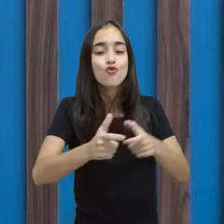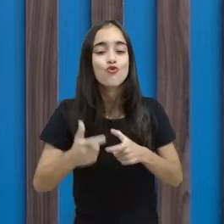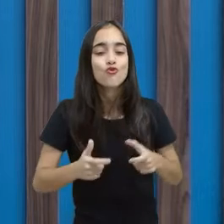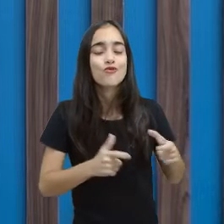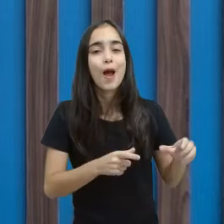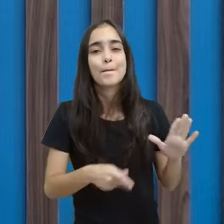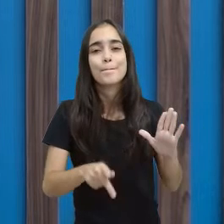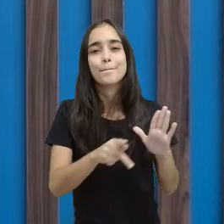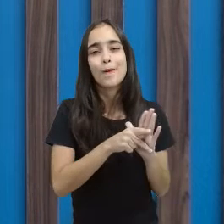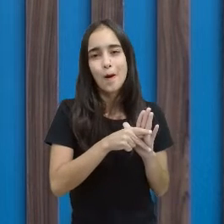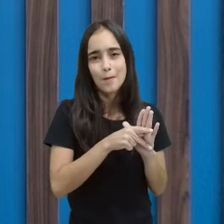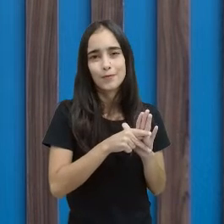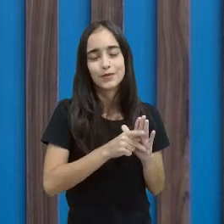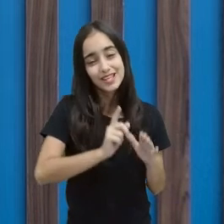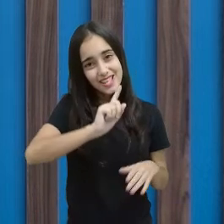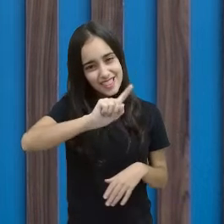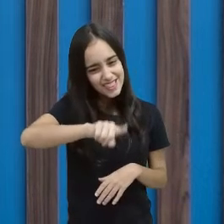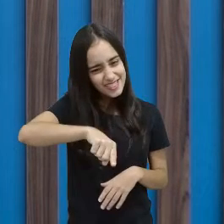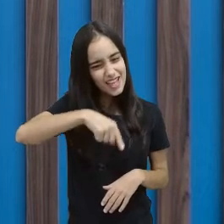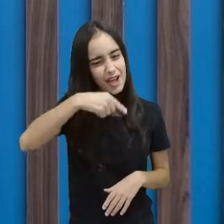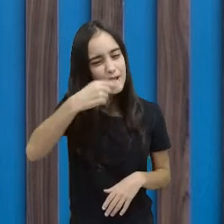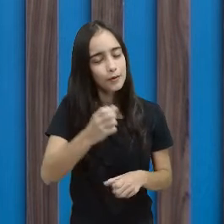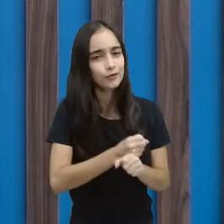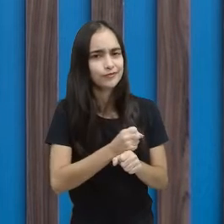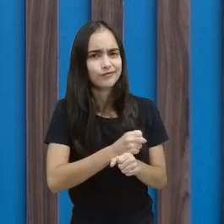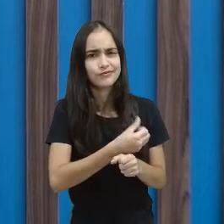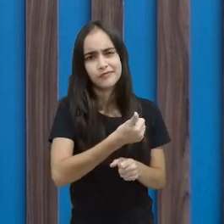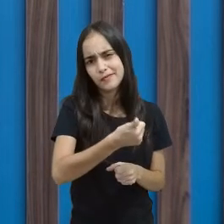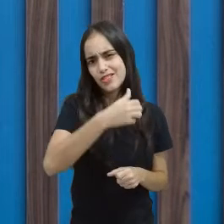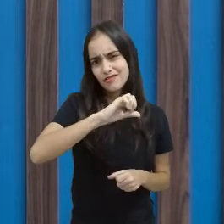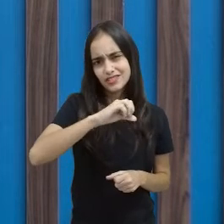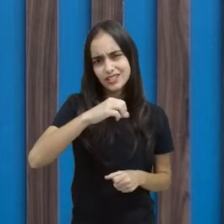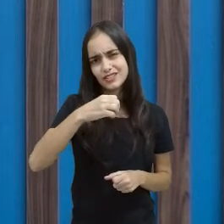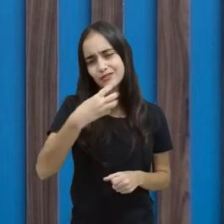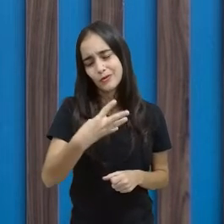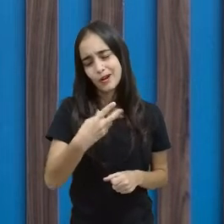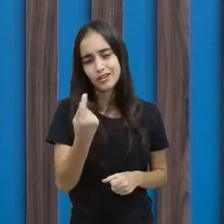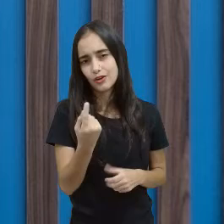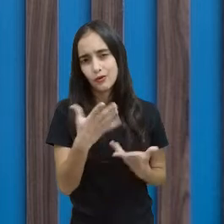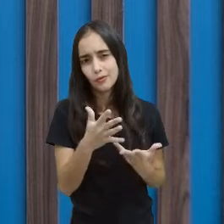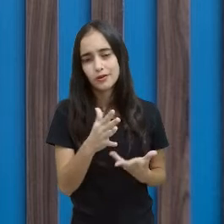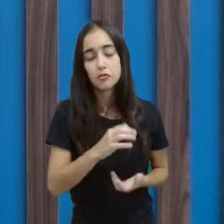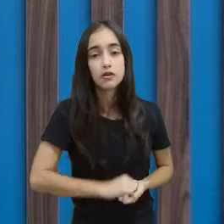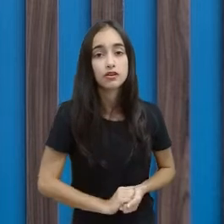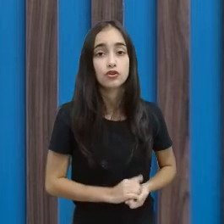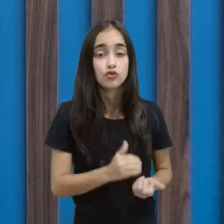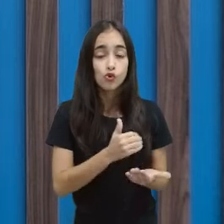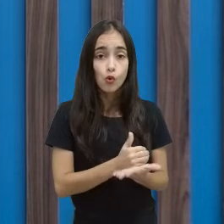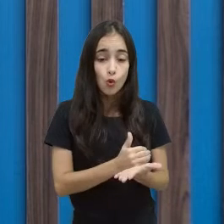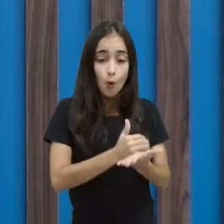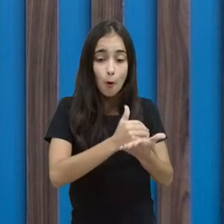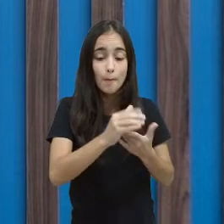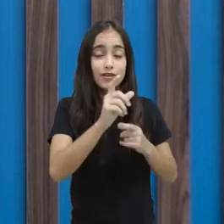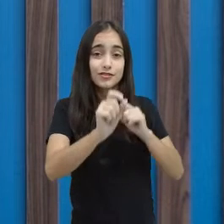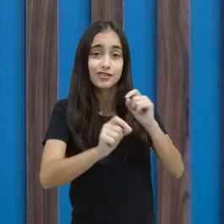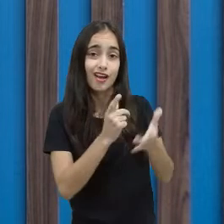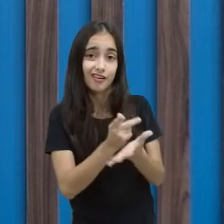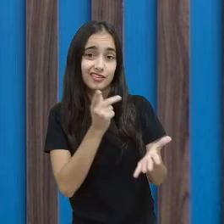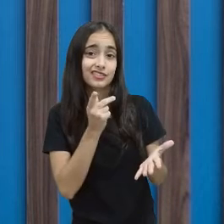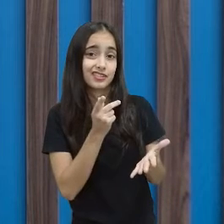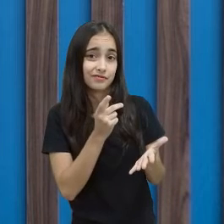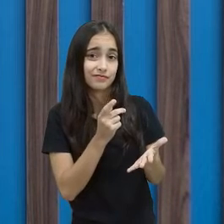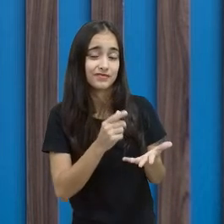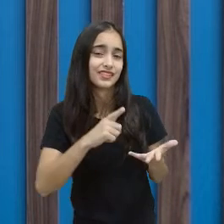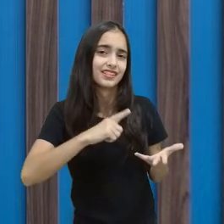e mais para frente, 41, 42 em diante, os alemães eles começam a cometer o que a gente chama